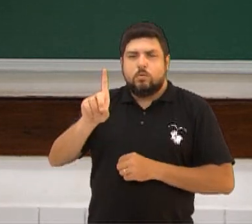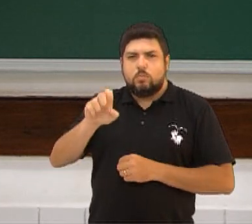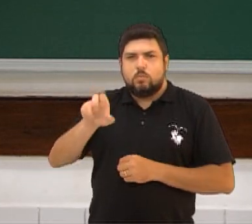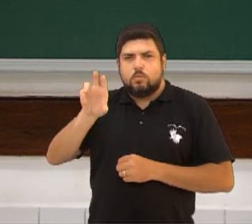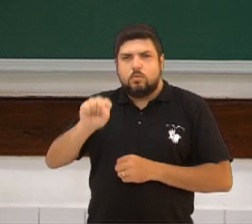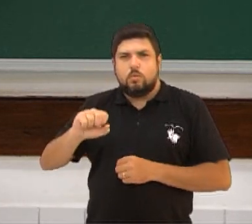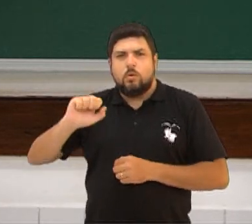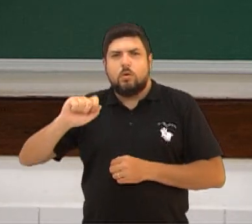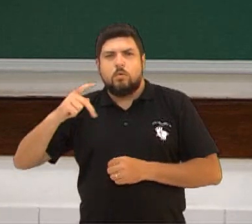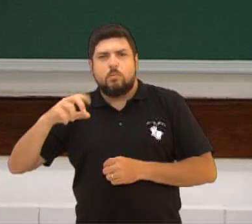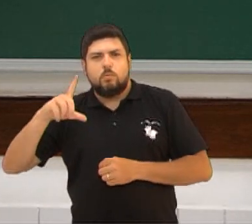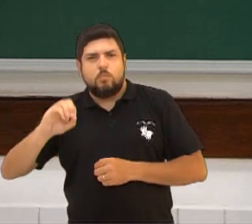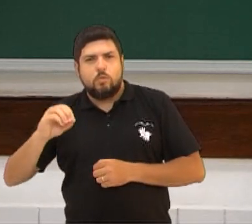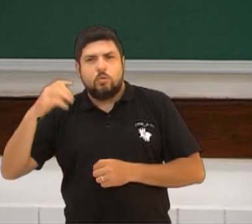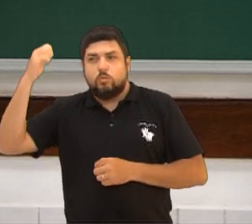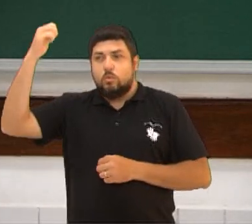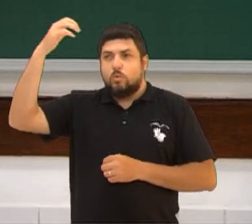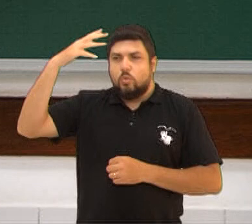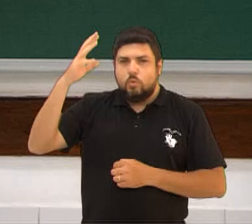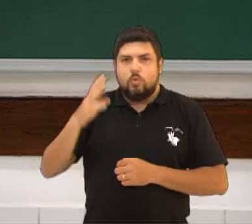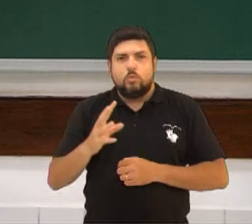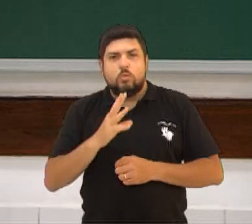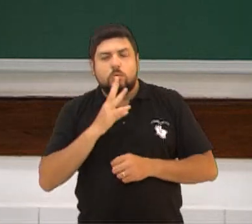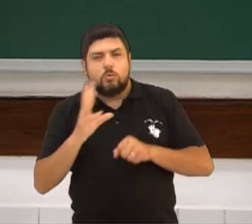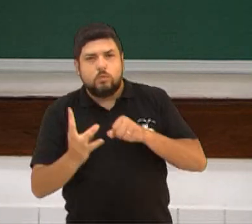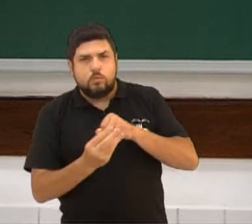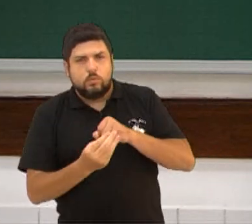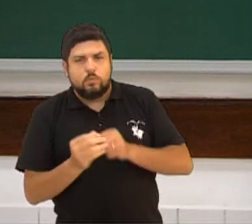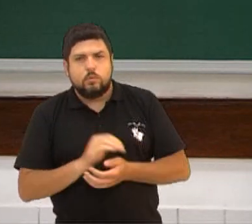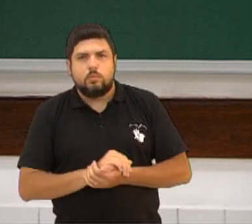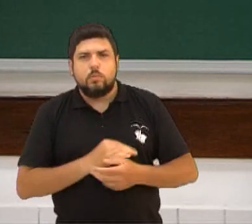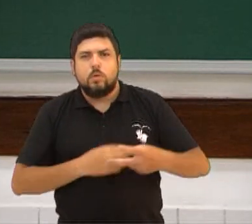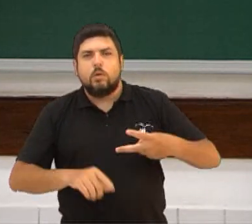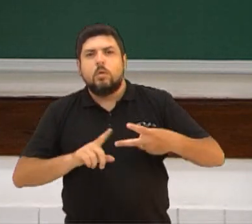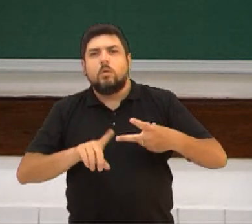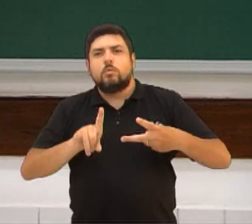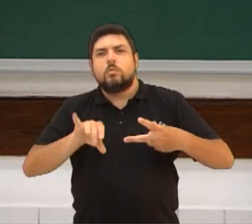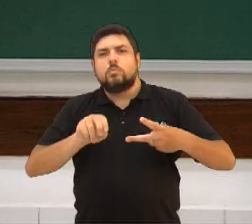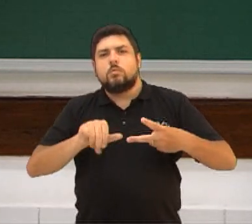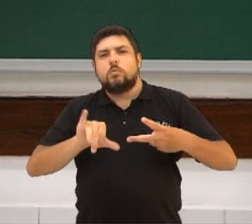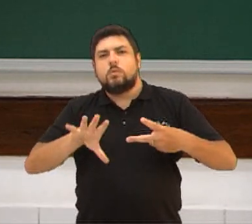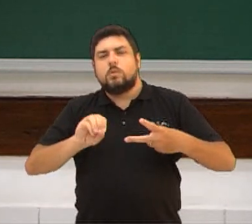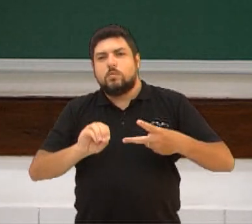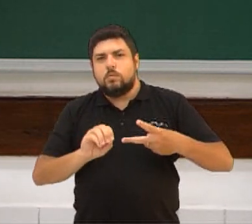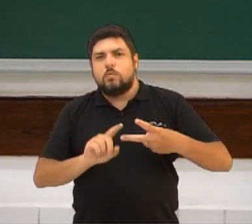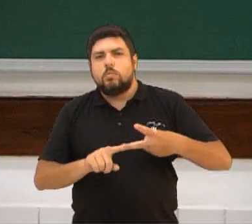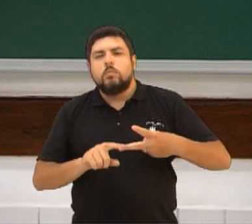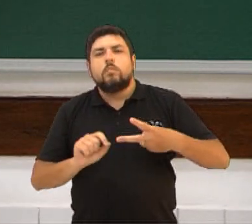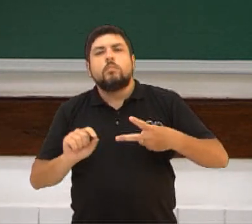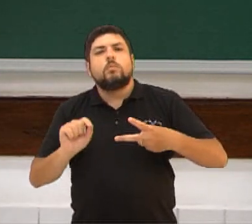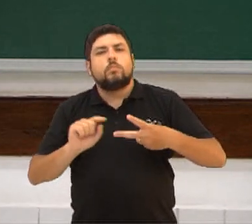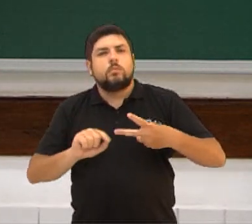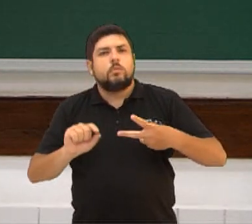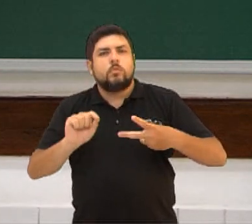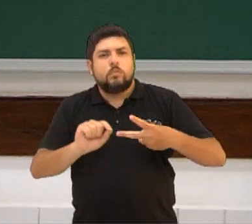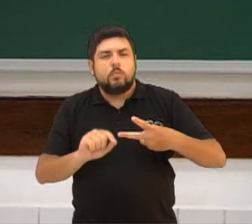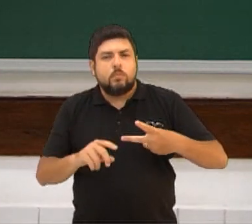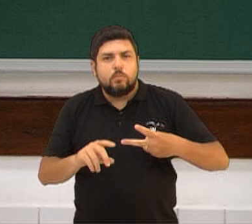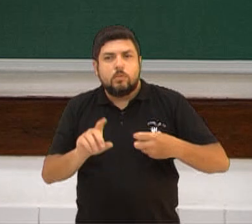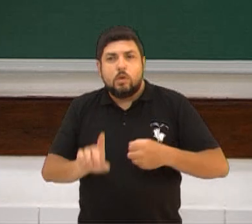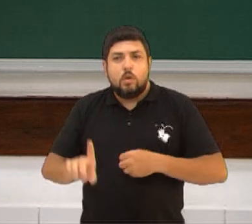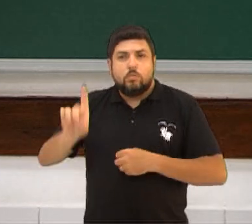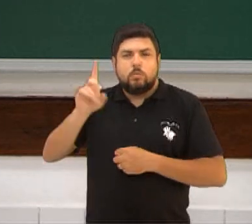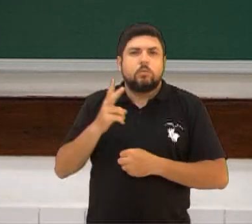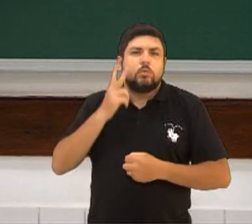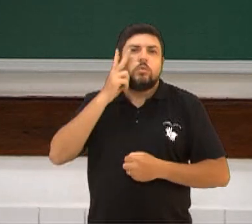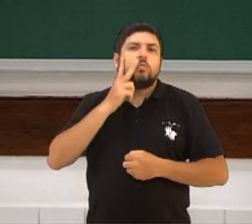da luz, do conhecimento, e o deus Dionísio, certo? Que é o deus do vinho, o